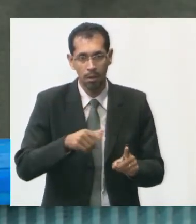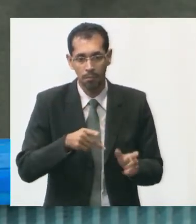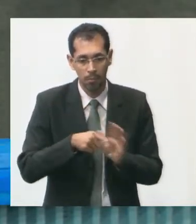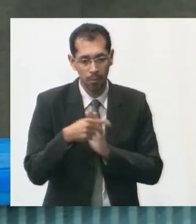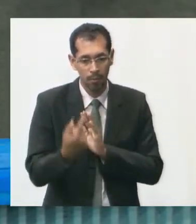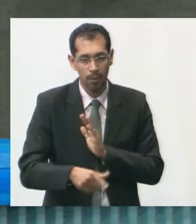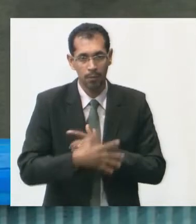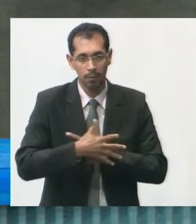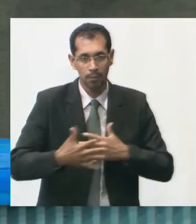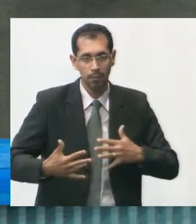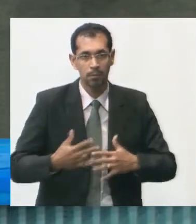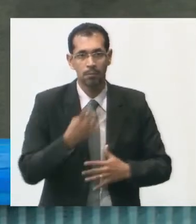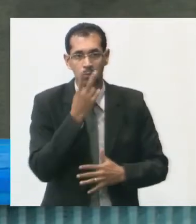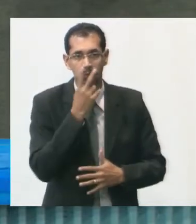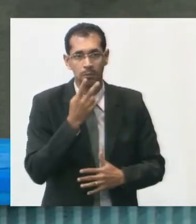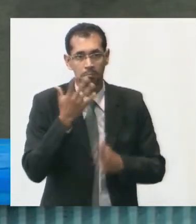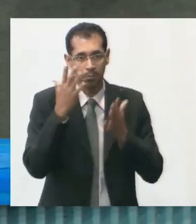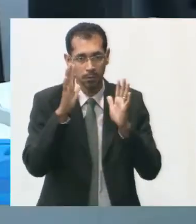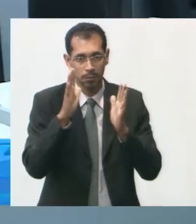nosso registro de parabéns.